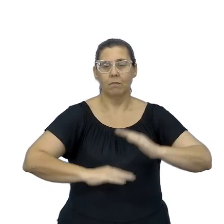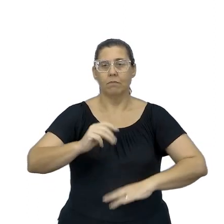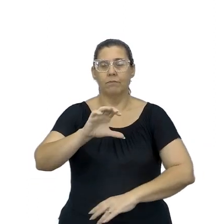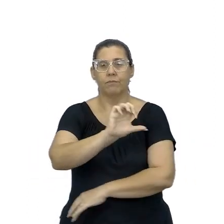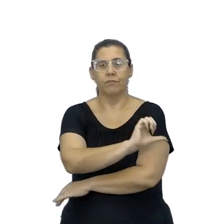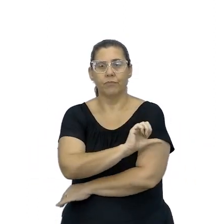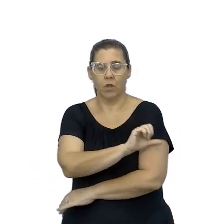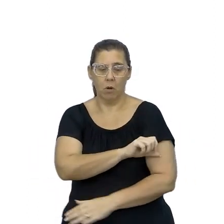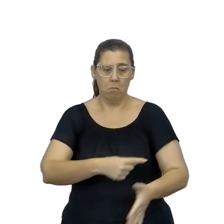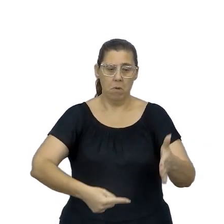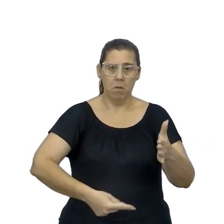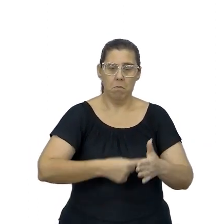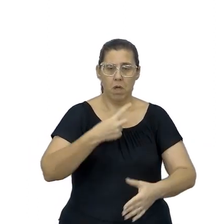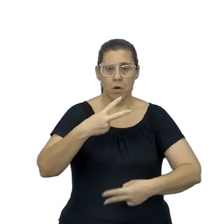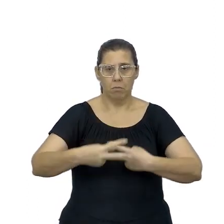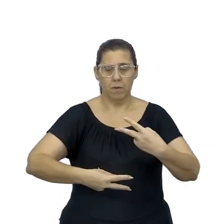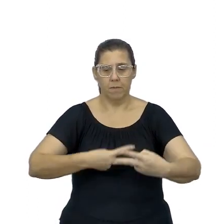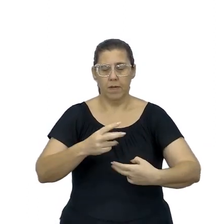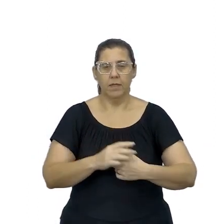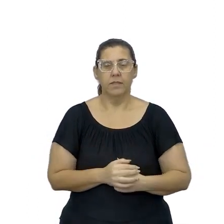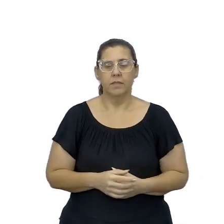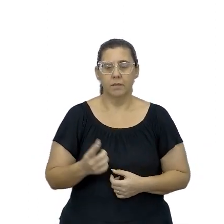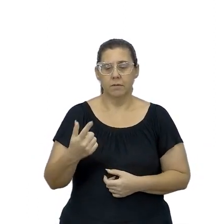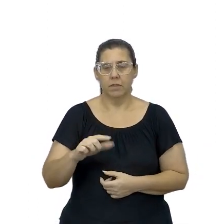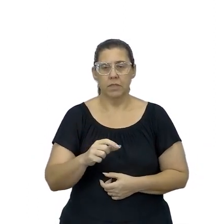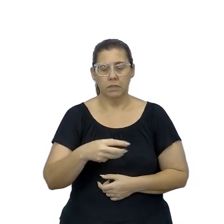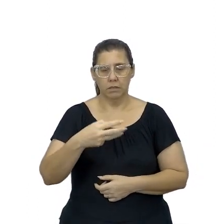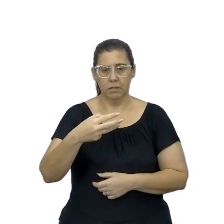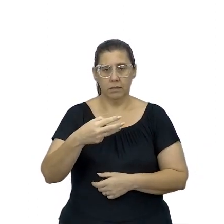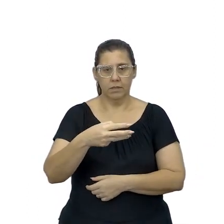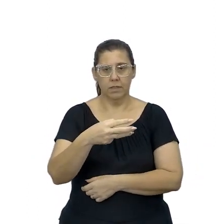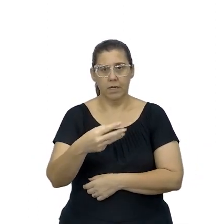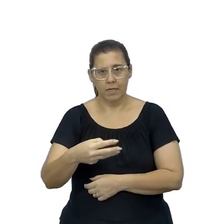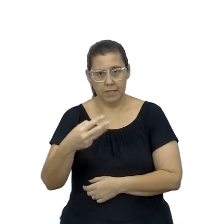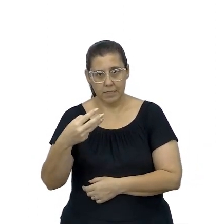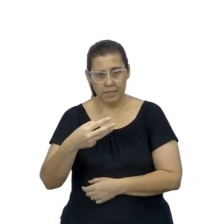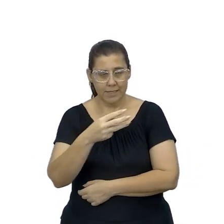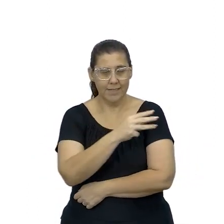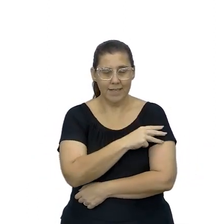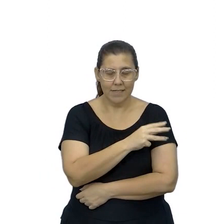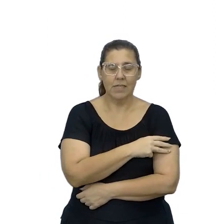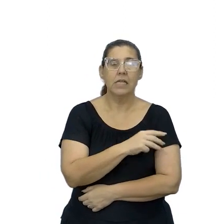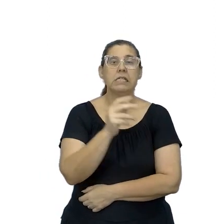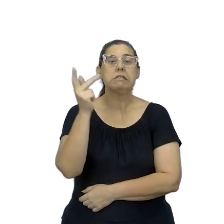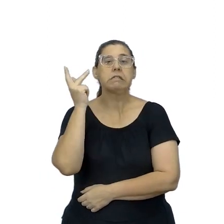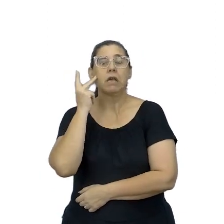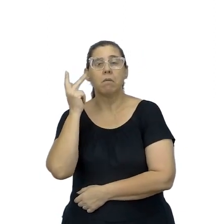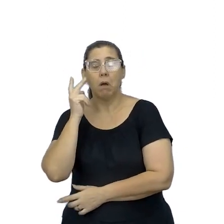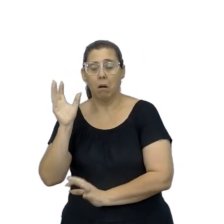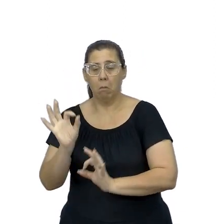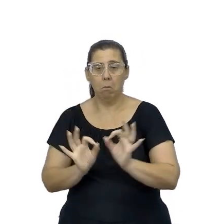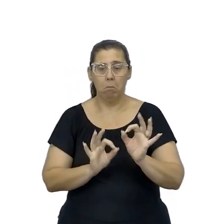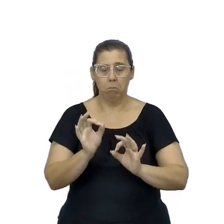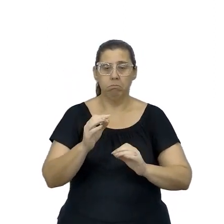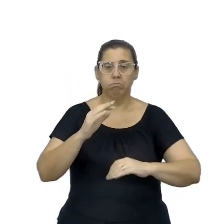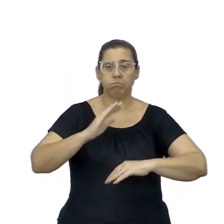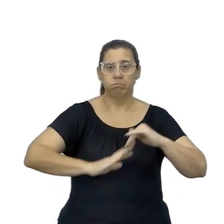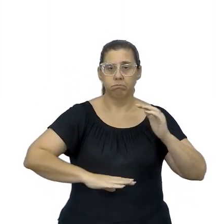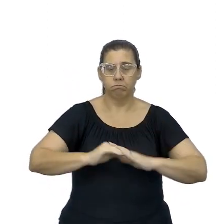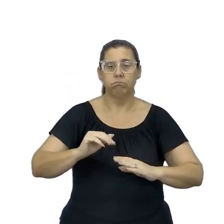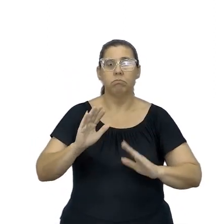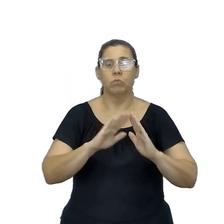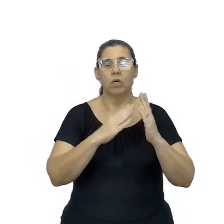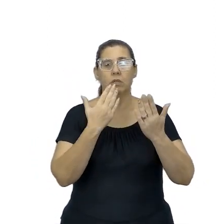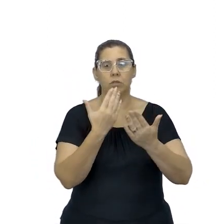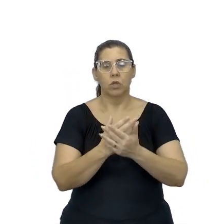primeiro bimestre, e lá para a terceira série, o São Paulo faz escola, tá bom? E lembrando que a terceira série ainda está aí utilizando esse